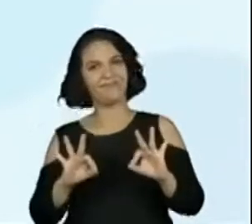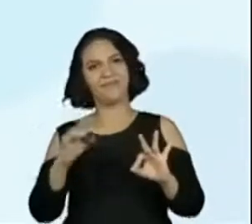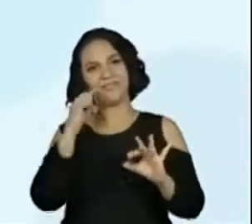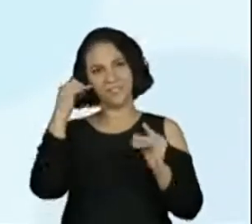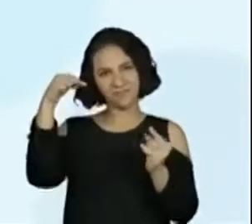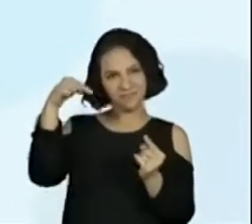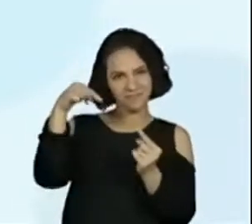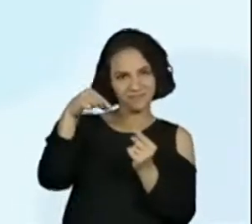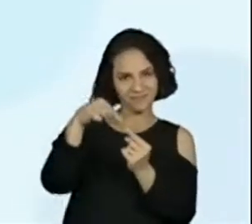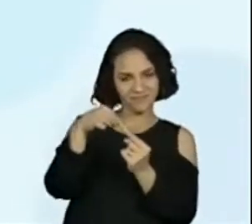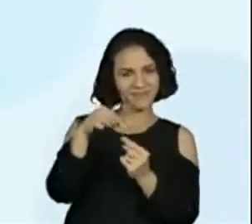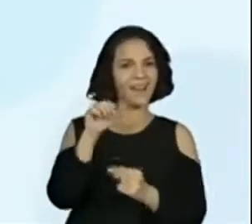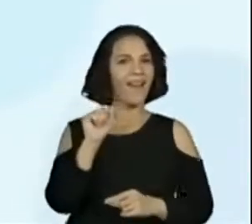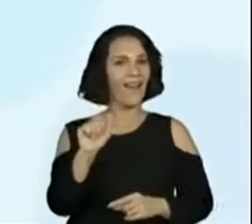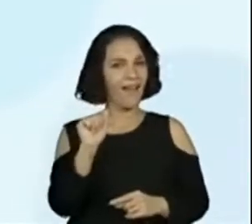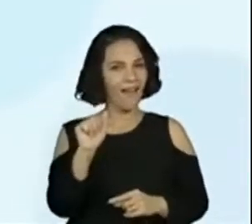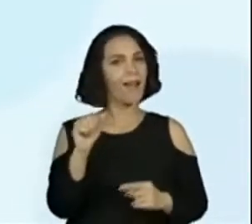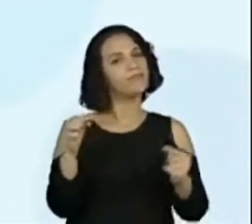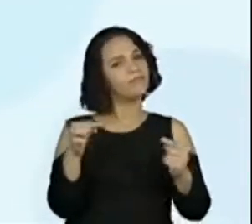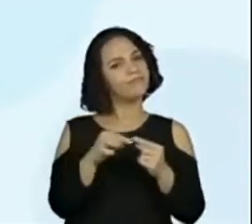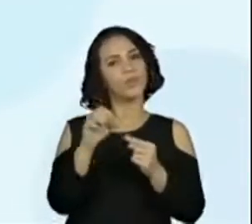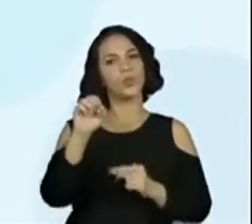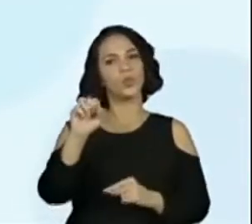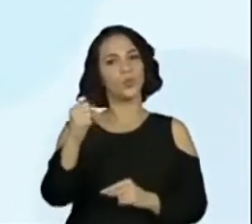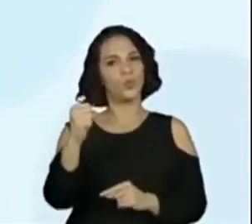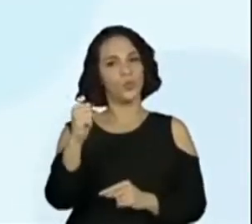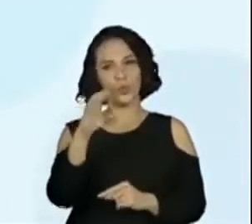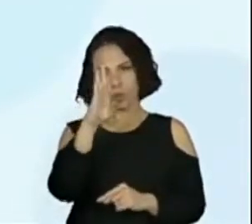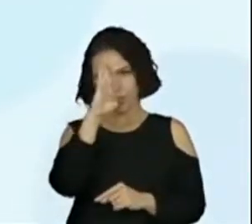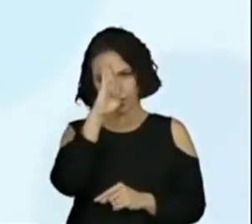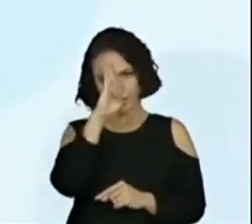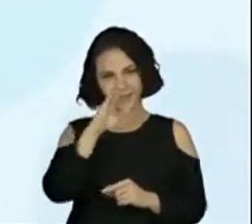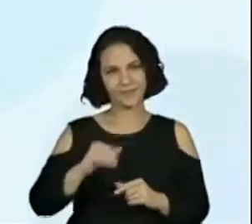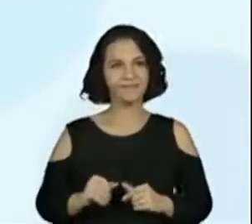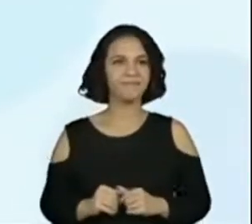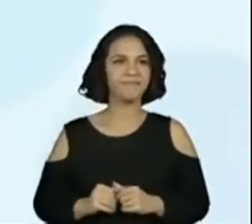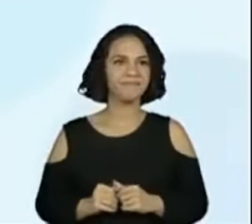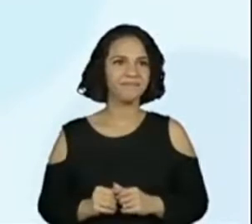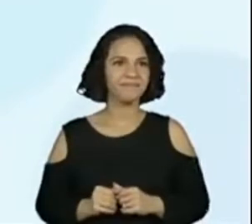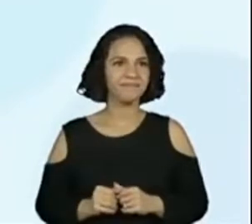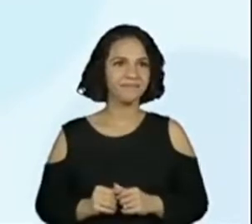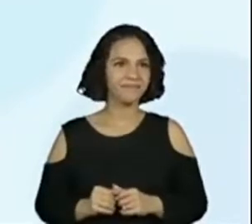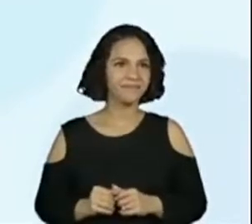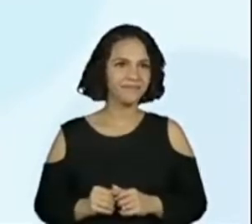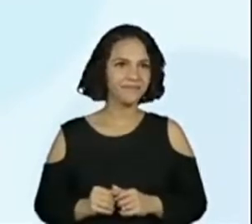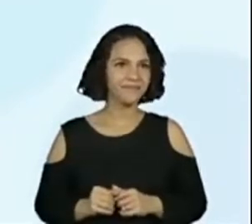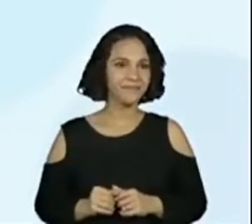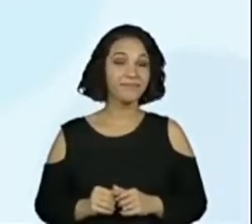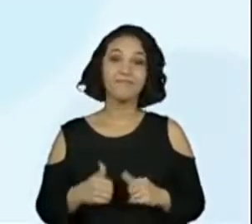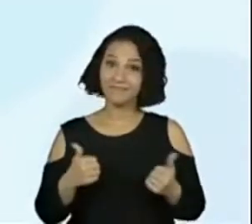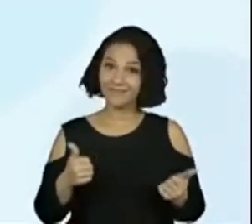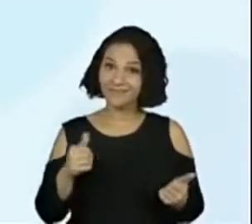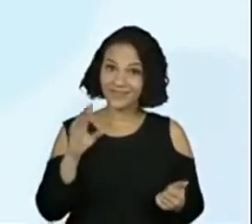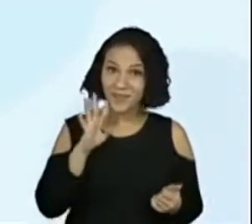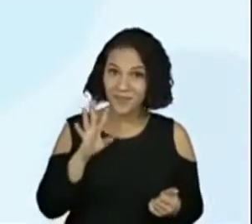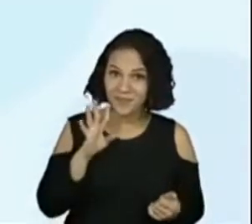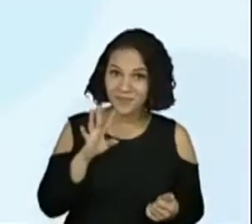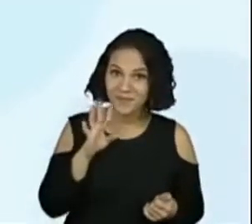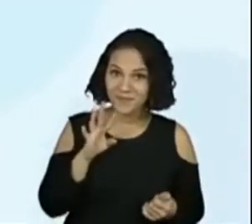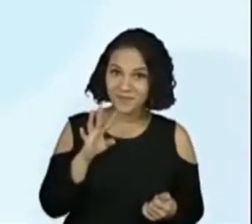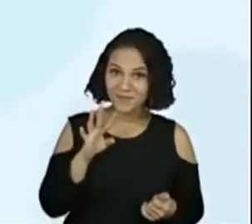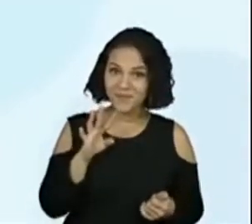marcar aqui das 8 horas para o relógio A. Olha que legal,